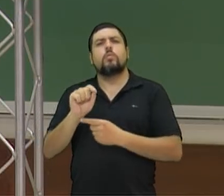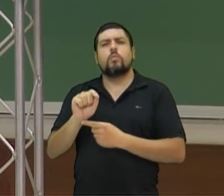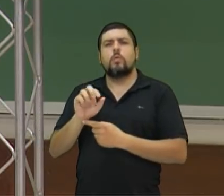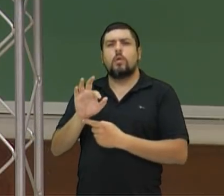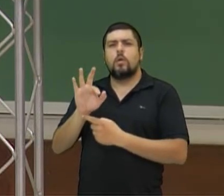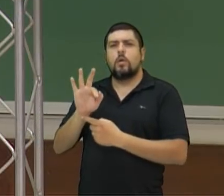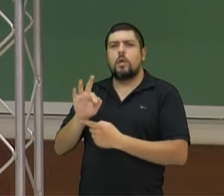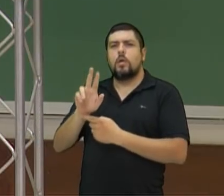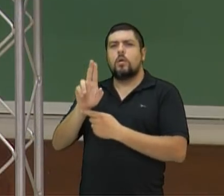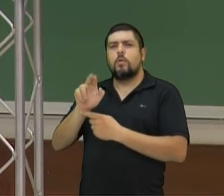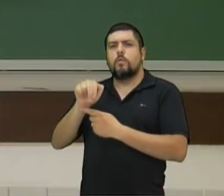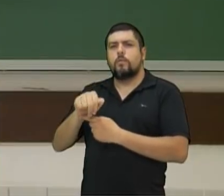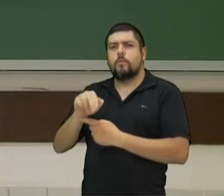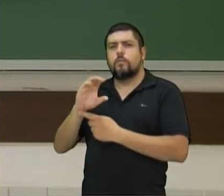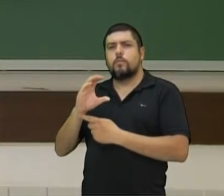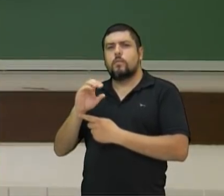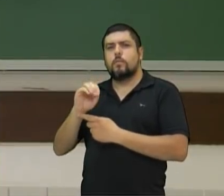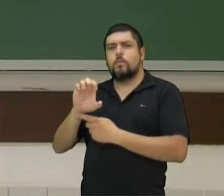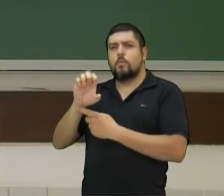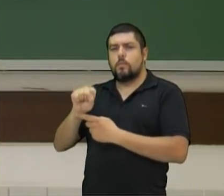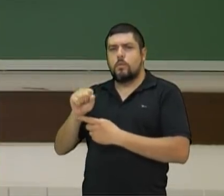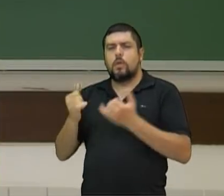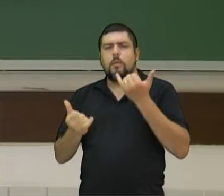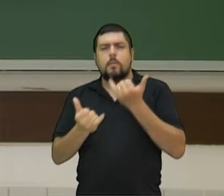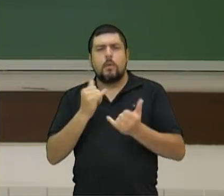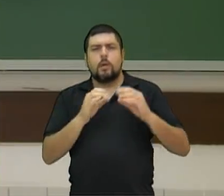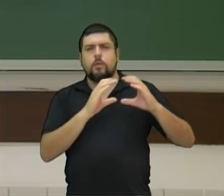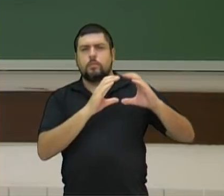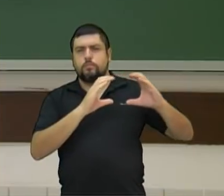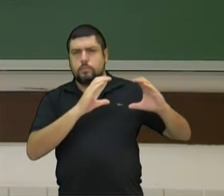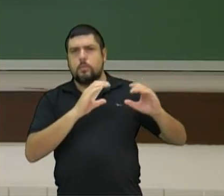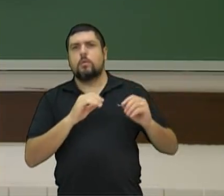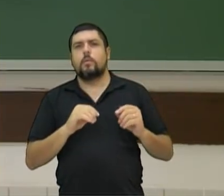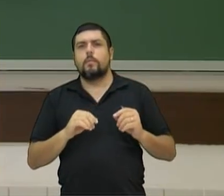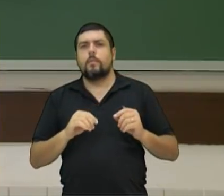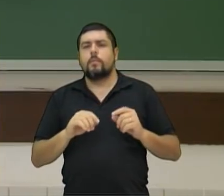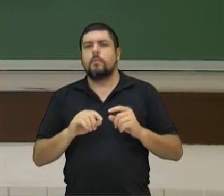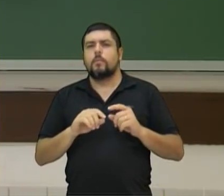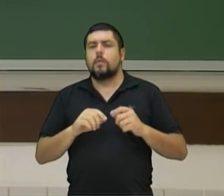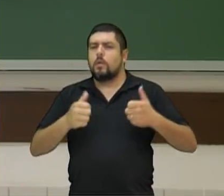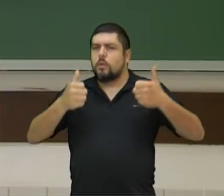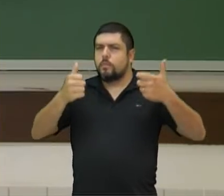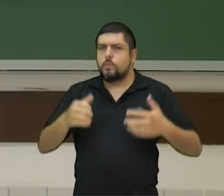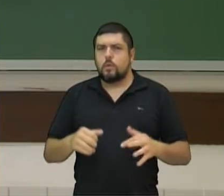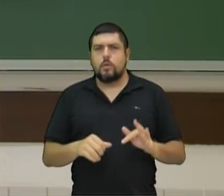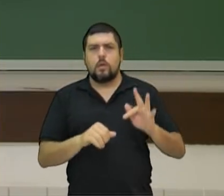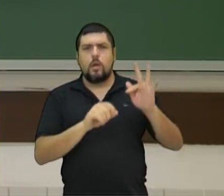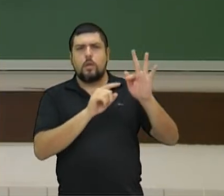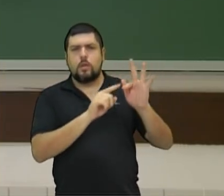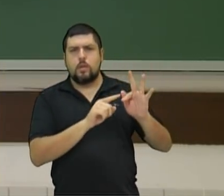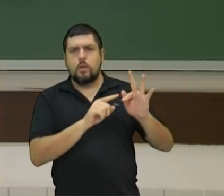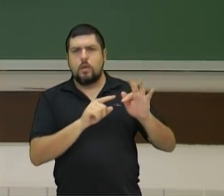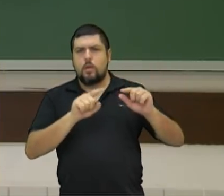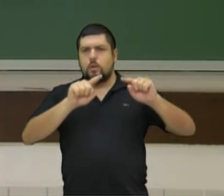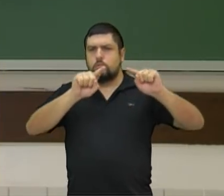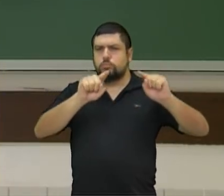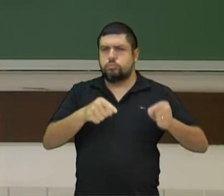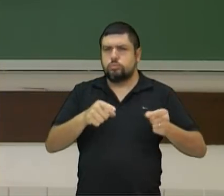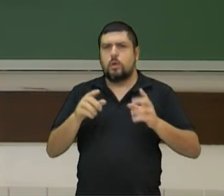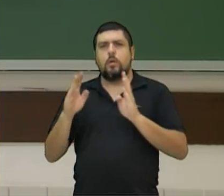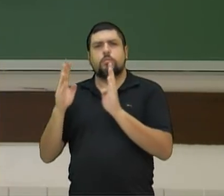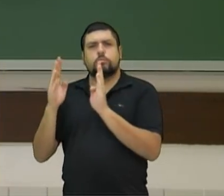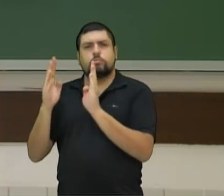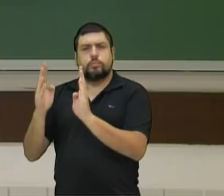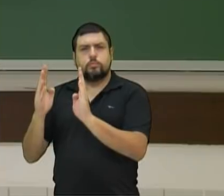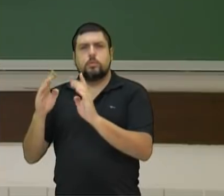tá? Muito semelhante às equações, a gente vai falar a definição de função modular, os valores numéricos e eu vou focar